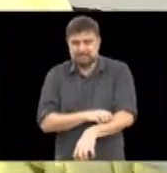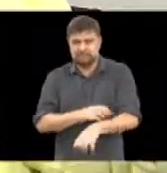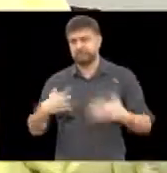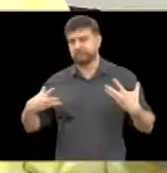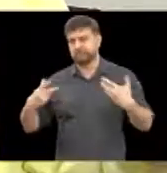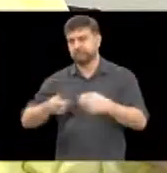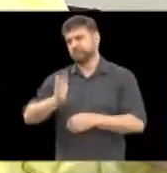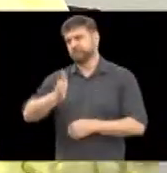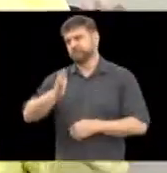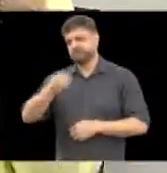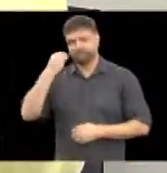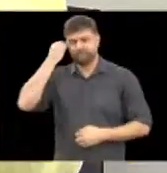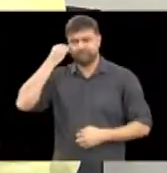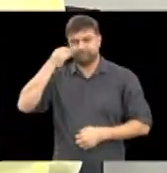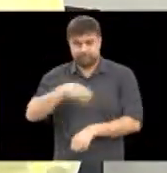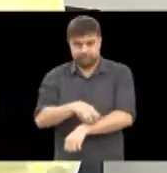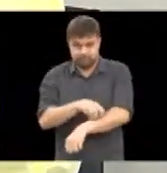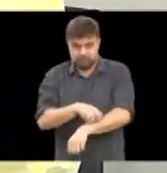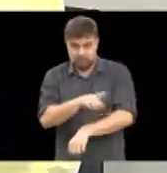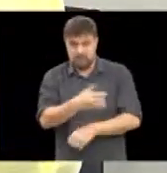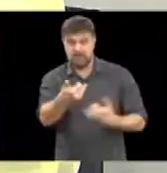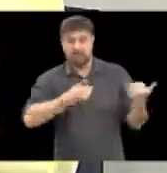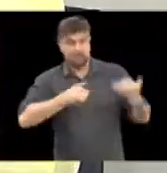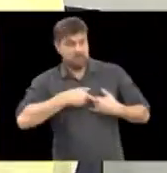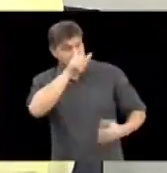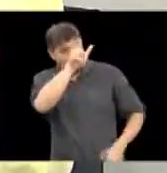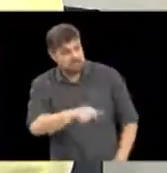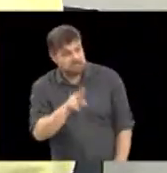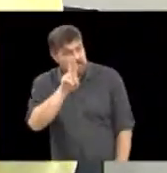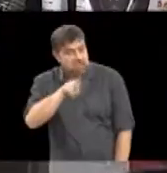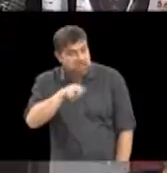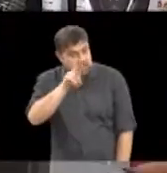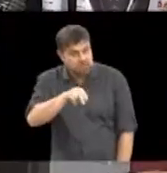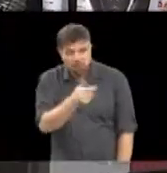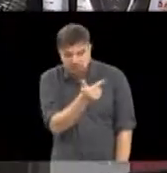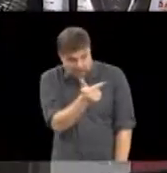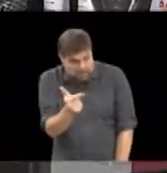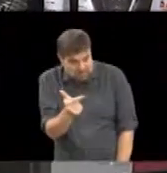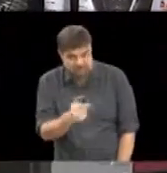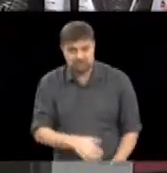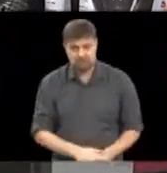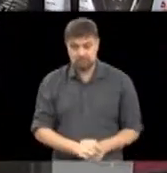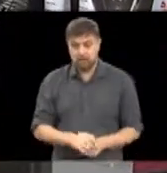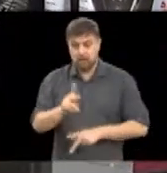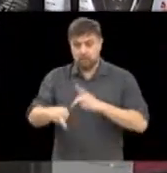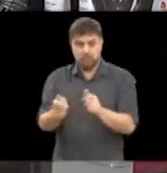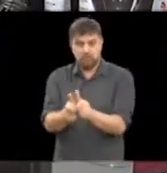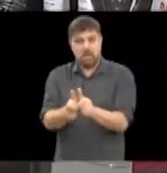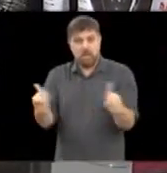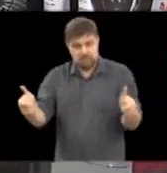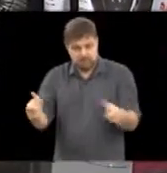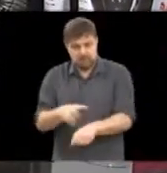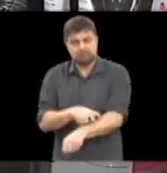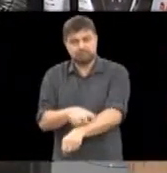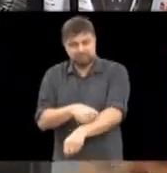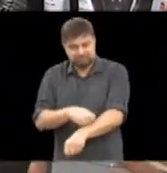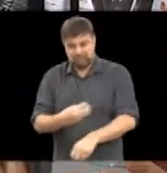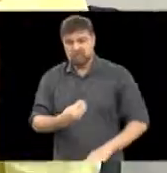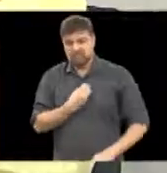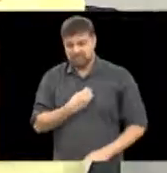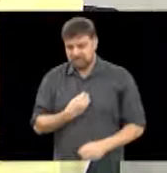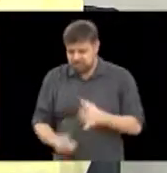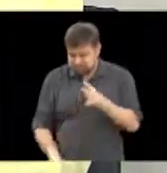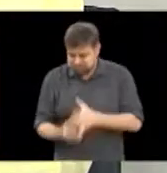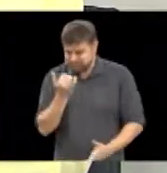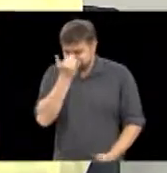nunca teve uma alergia? Você já me disse de antemão que você não tem. Eu não. Mas a maioria, né, atendo, tem, em algum momento